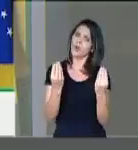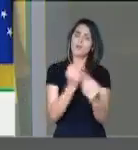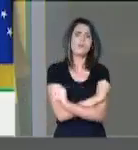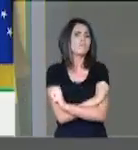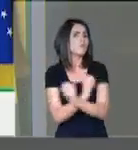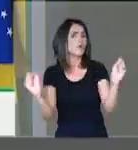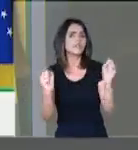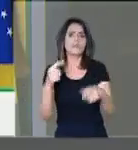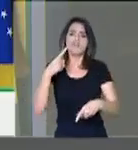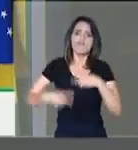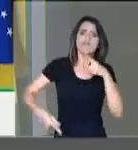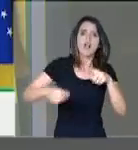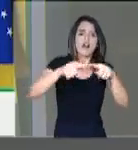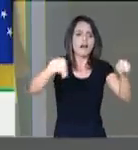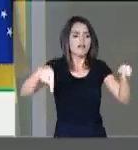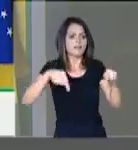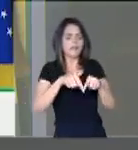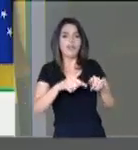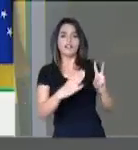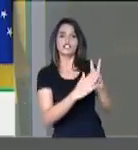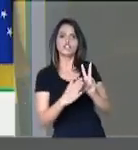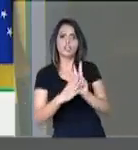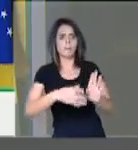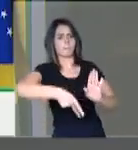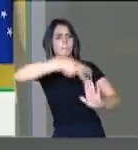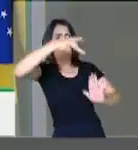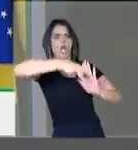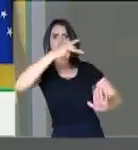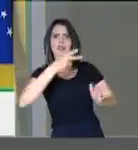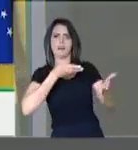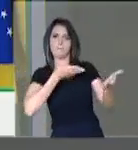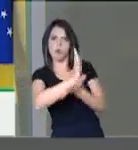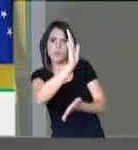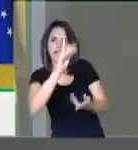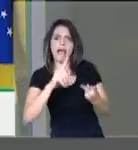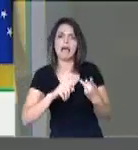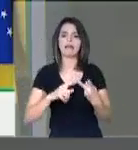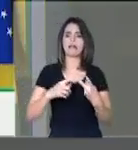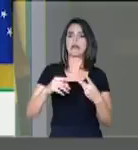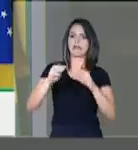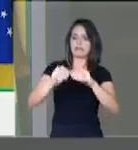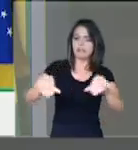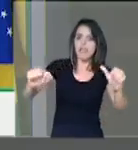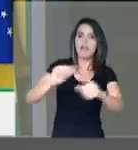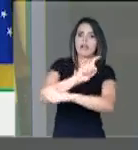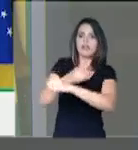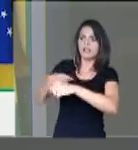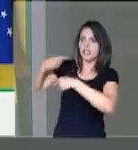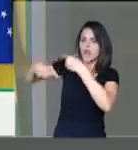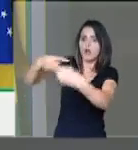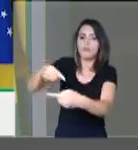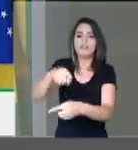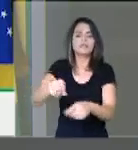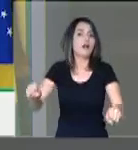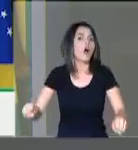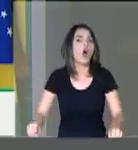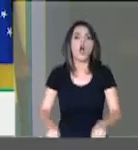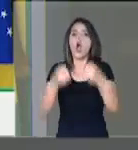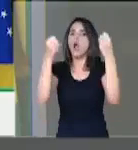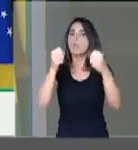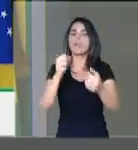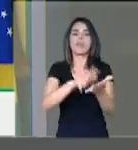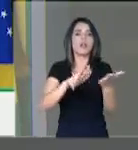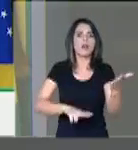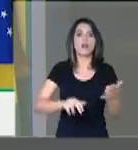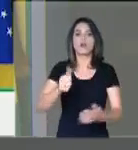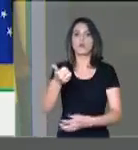restrinja as terras indígenas com portaria declaratória publicada com o teste com bola titulares isso rompe com